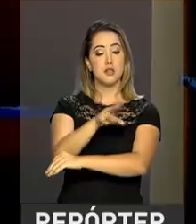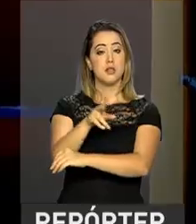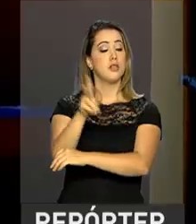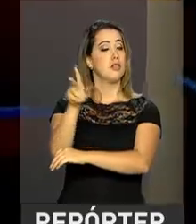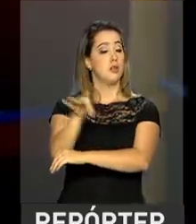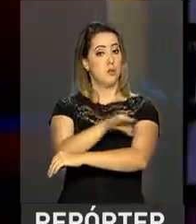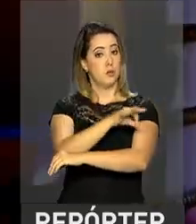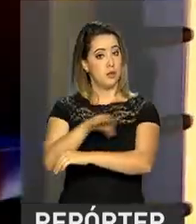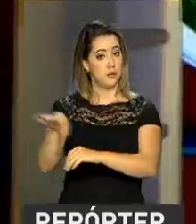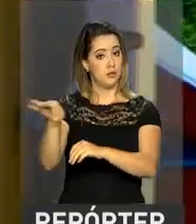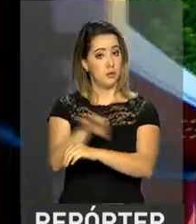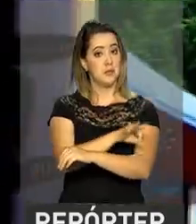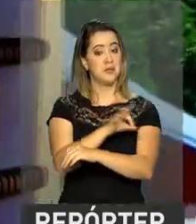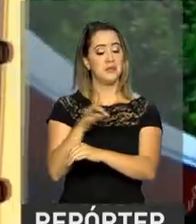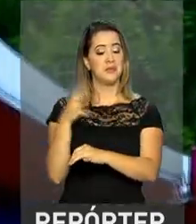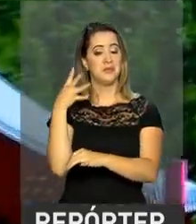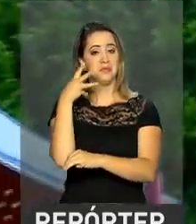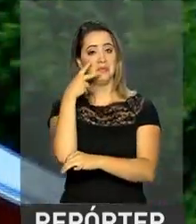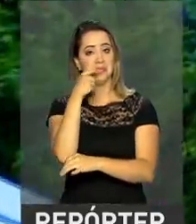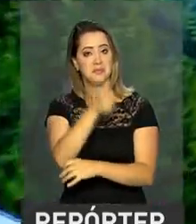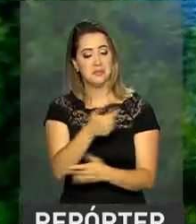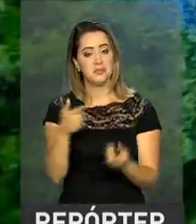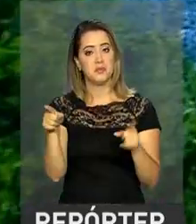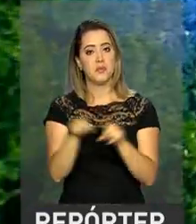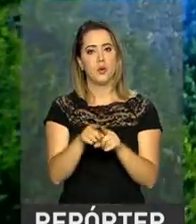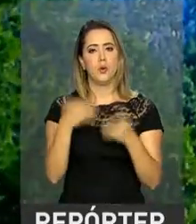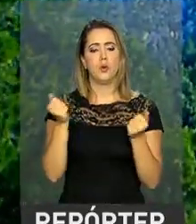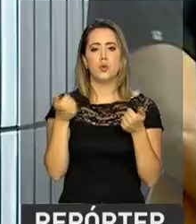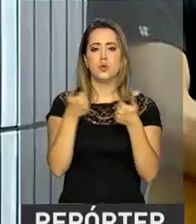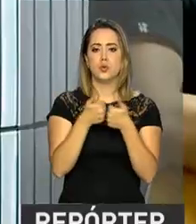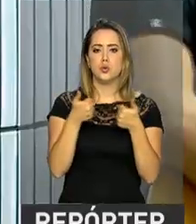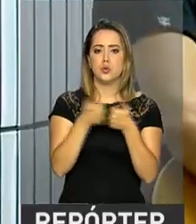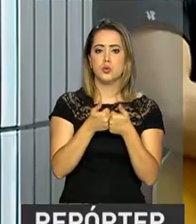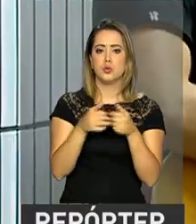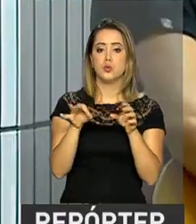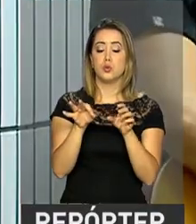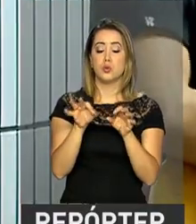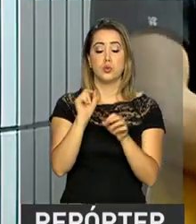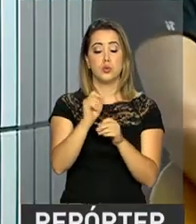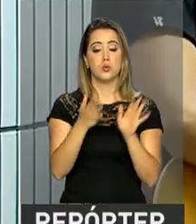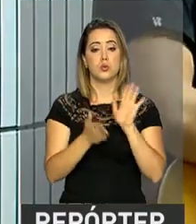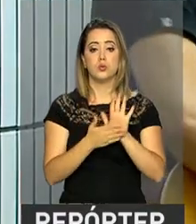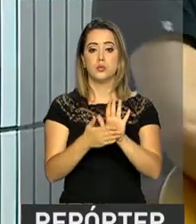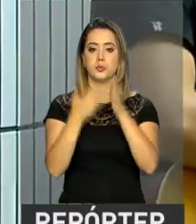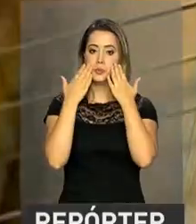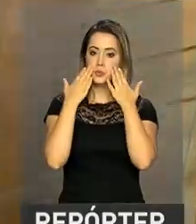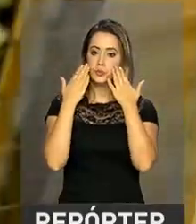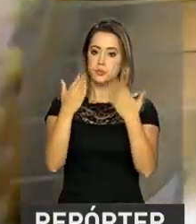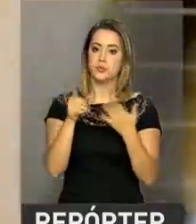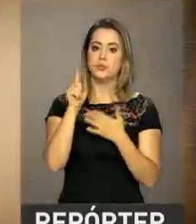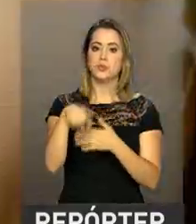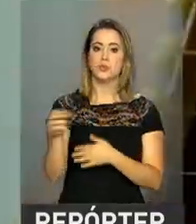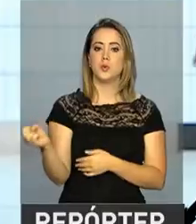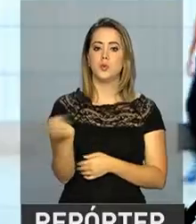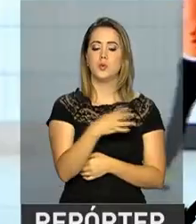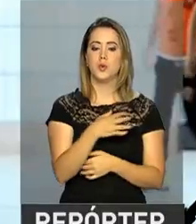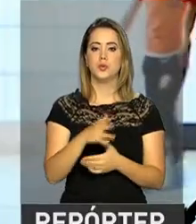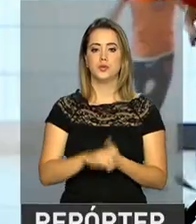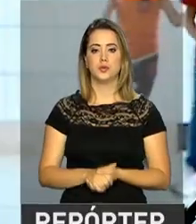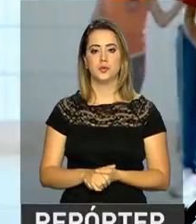referências tradicionais estão hoje lado a lado daquilo que se apresenta como moderno.